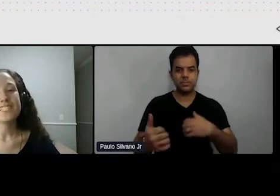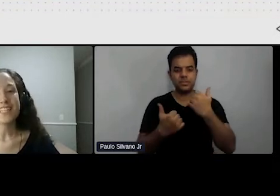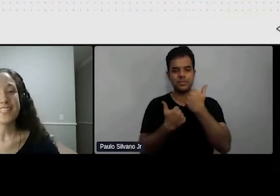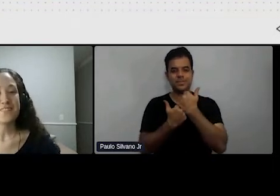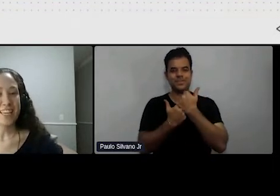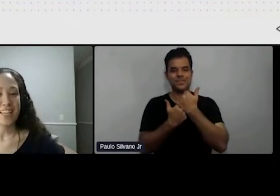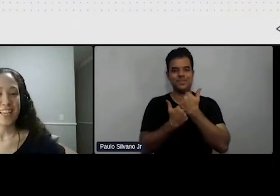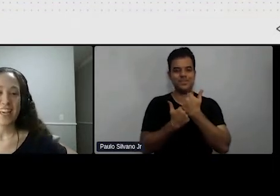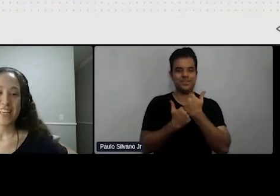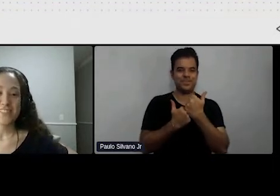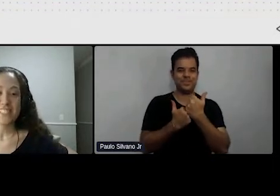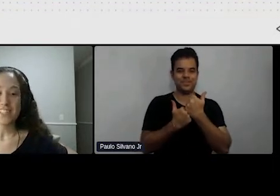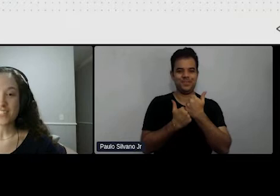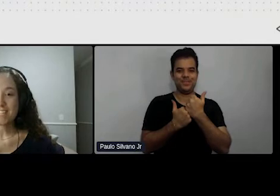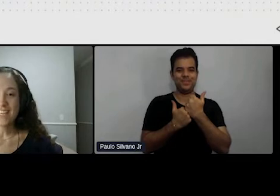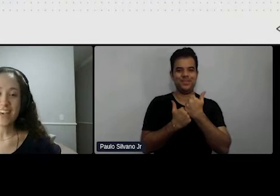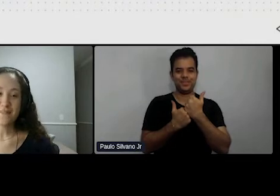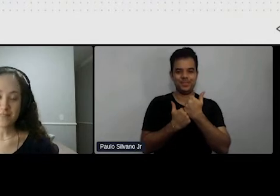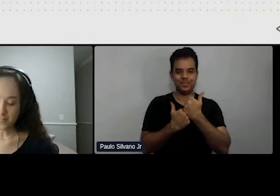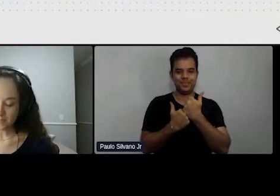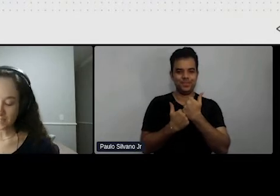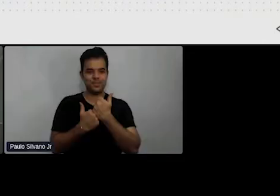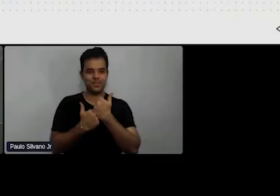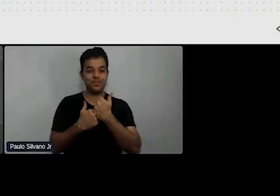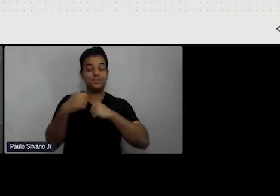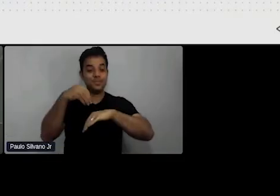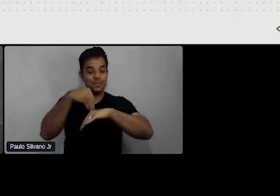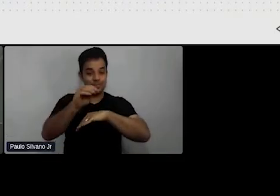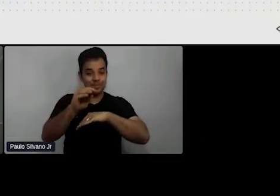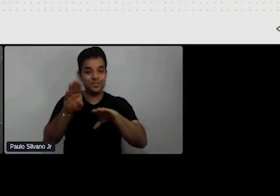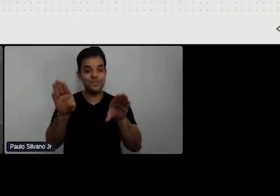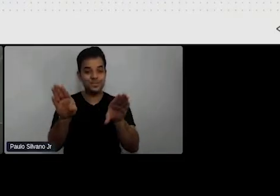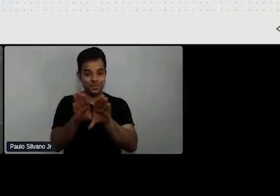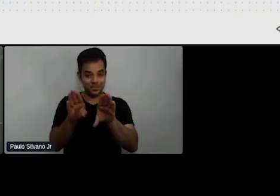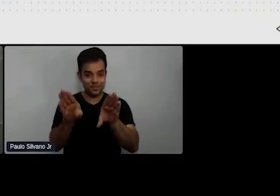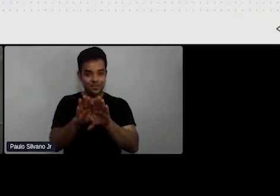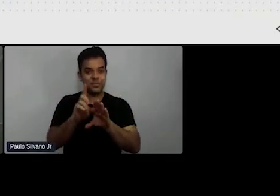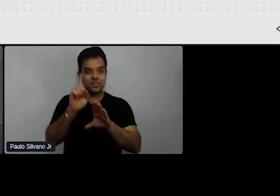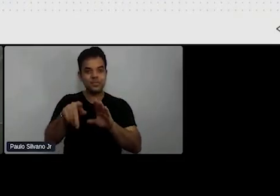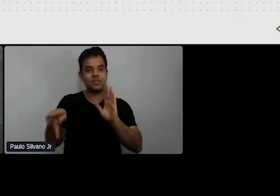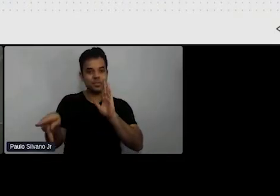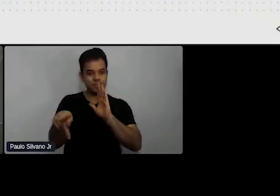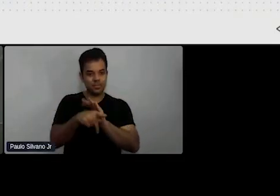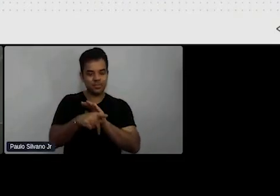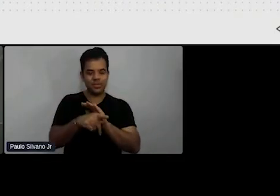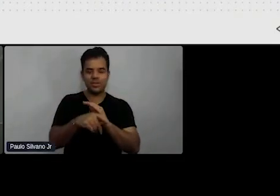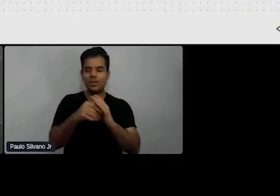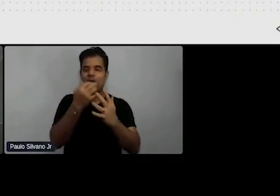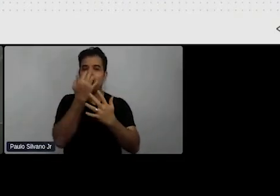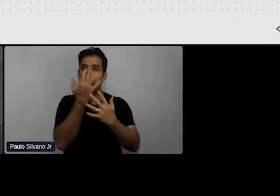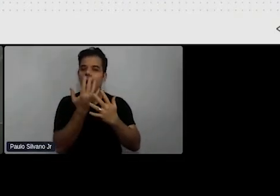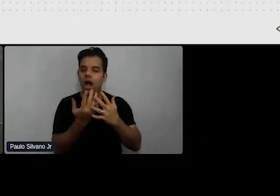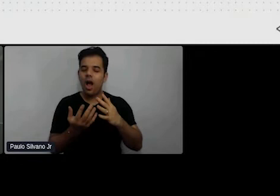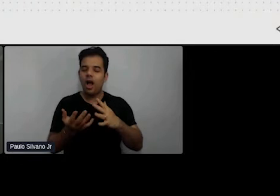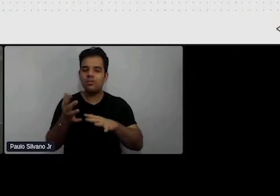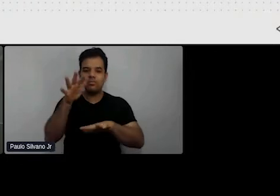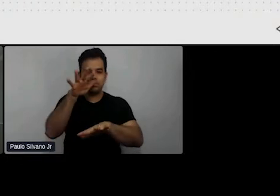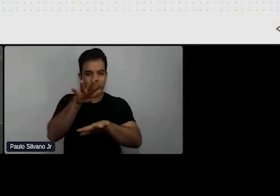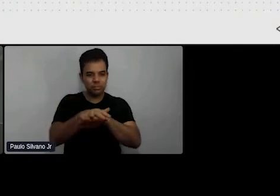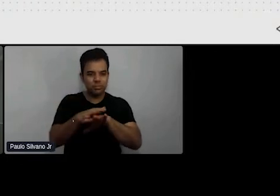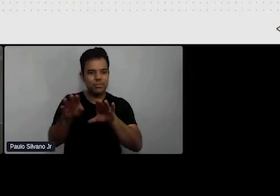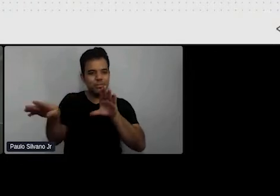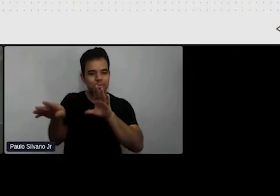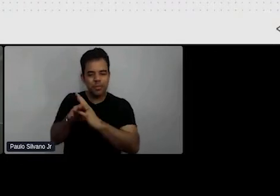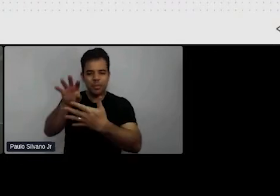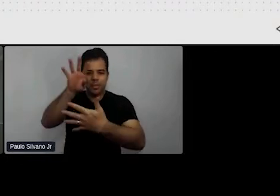Uma dica também é, se você não quiser errar mesmo, tem paletas inclusivas dentro das ferramentas. O Tableau tem as